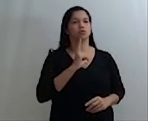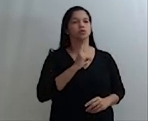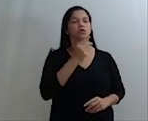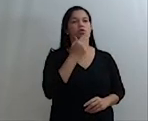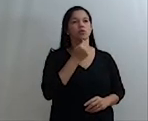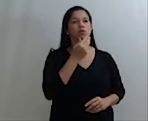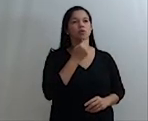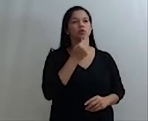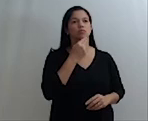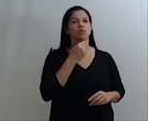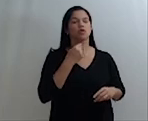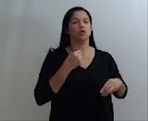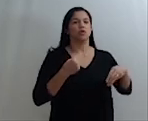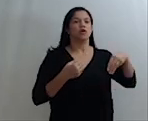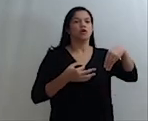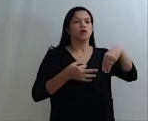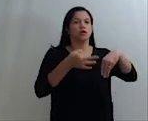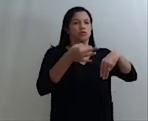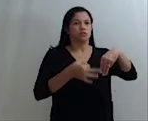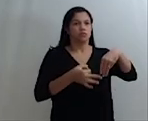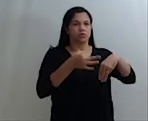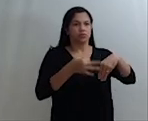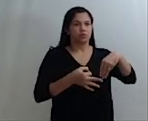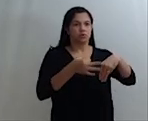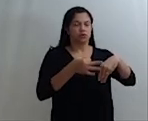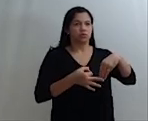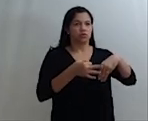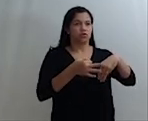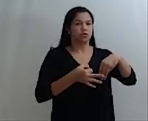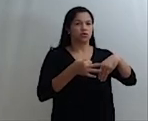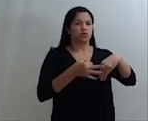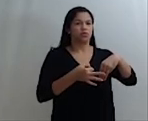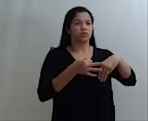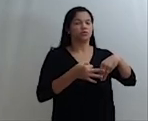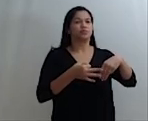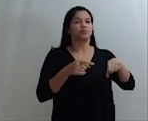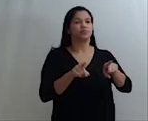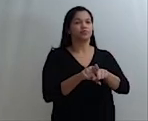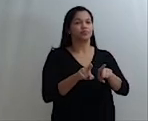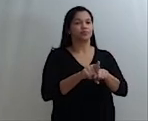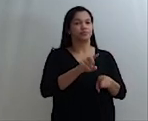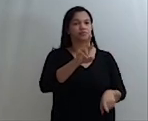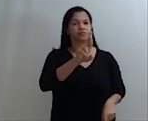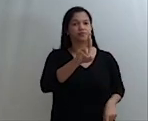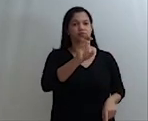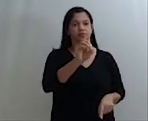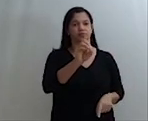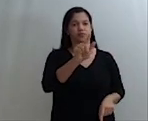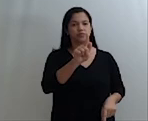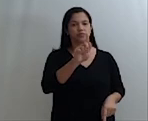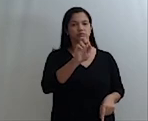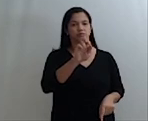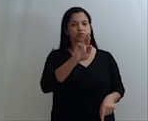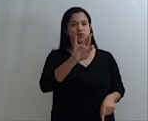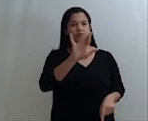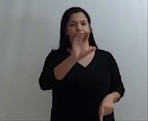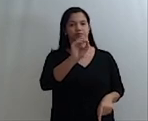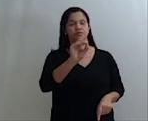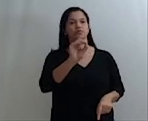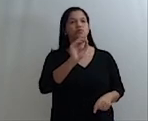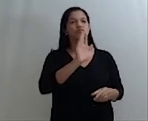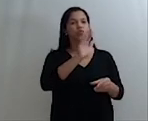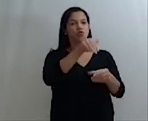sket pela substanci do seu voto um voto que que nos foi encaminhado com